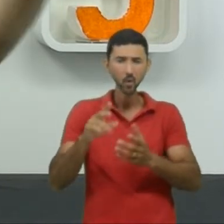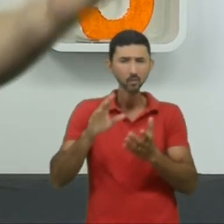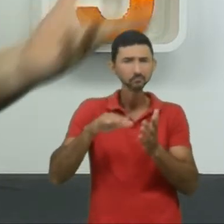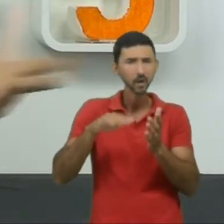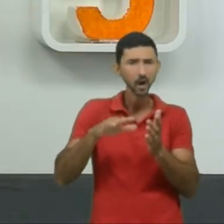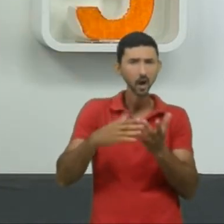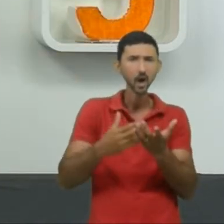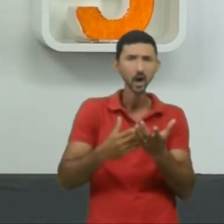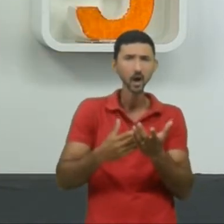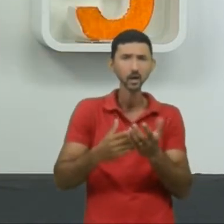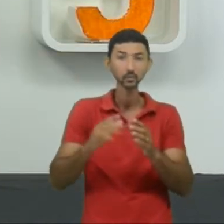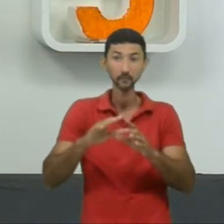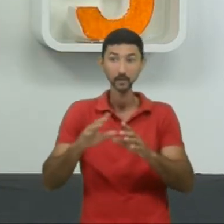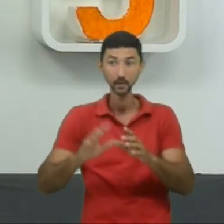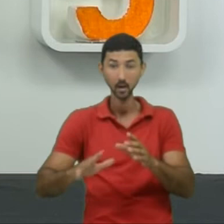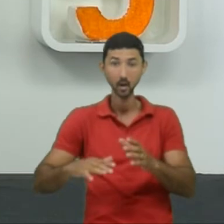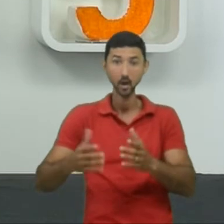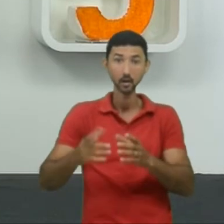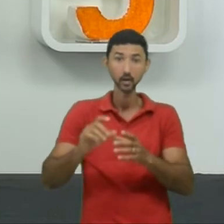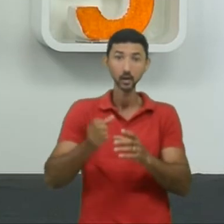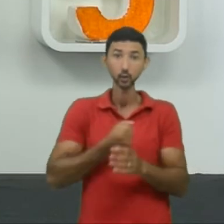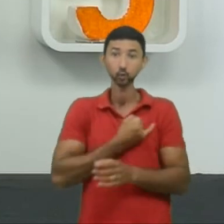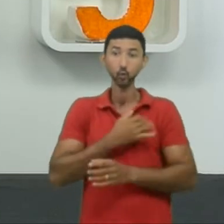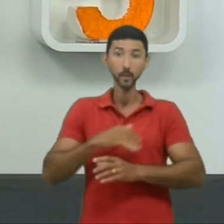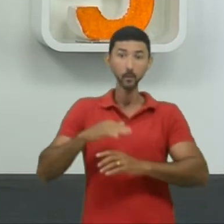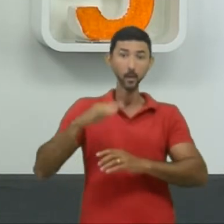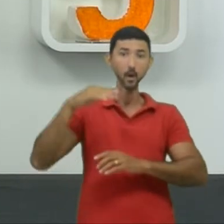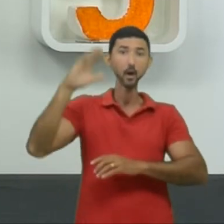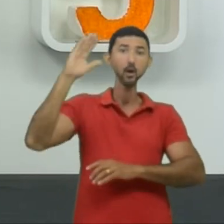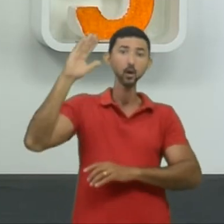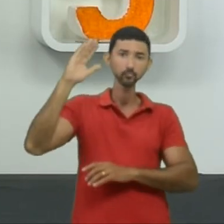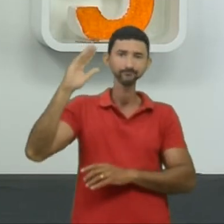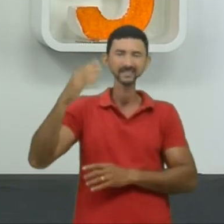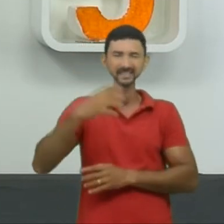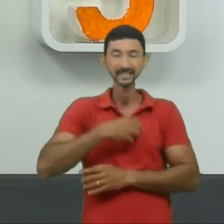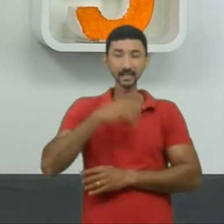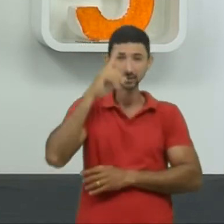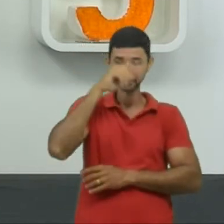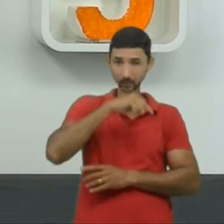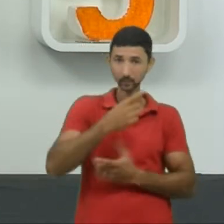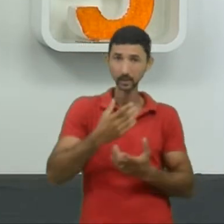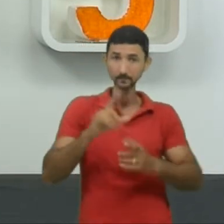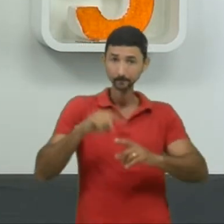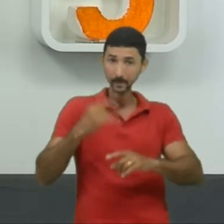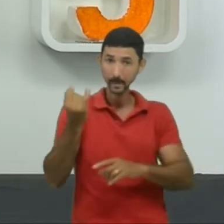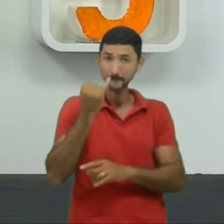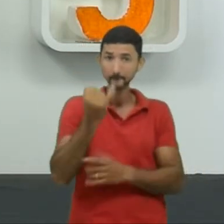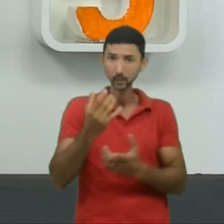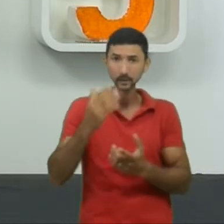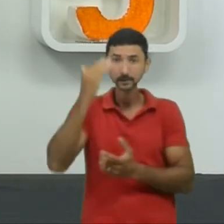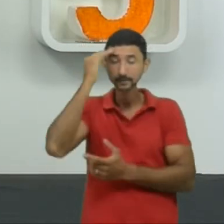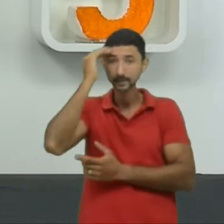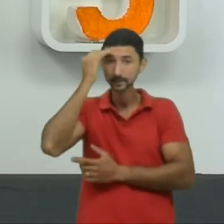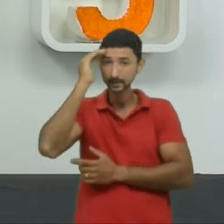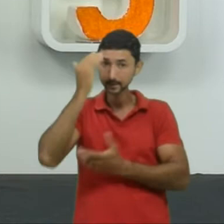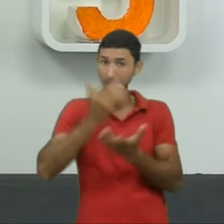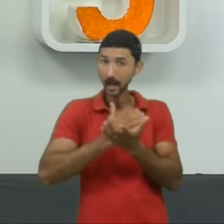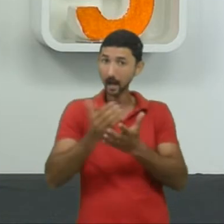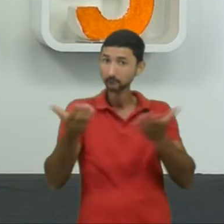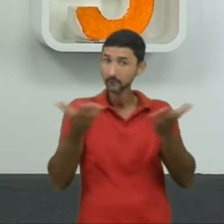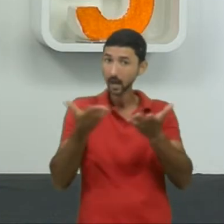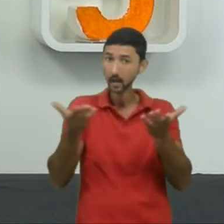valores grandes, talvez a gente comece a ter uma certa dificuldade. Mas é por isso que é importante a gente entender nesse primeiro